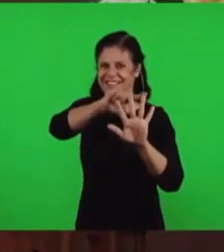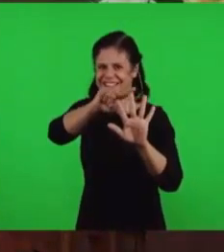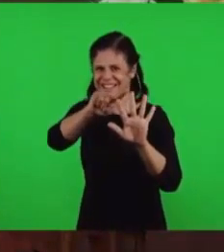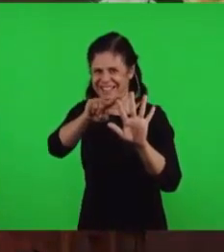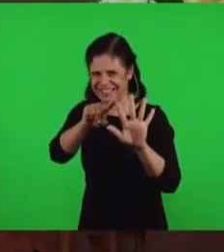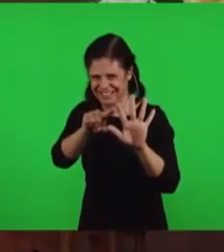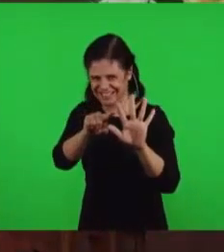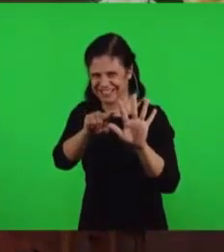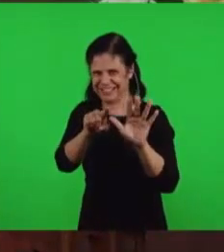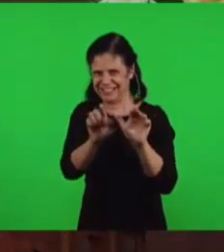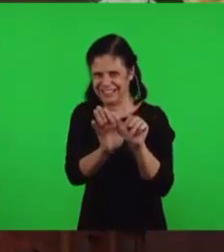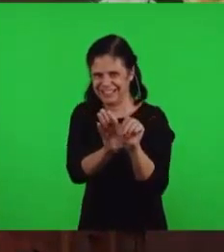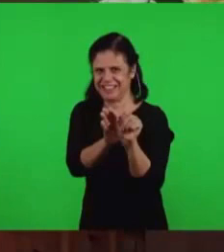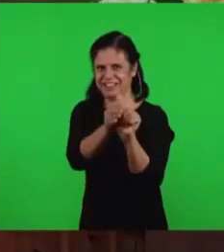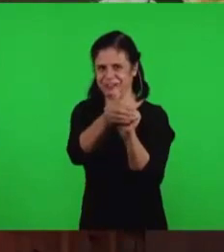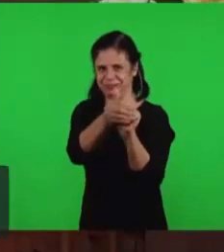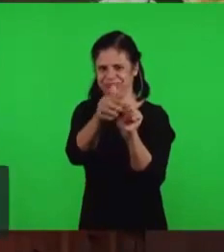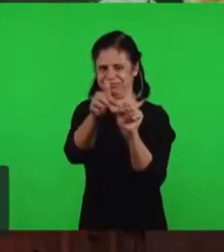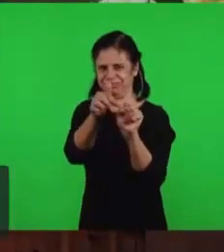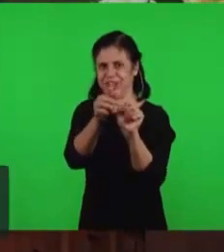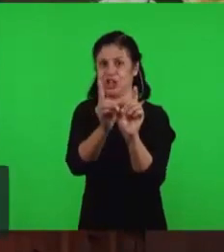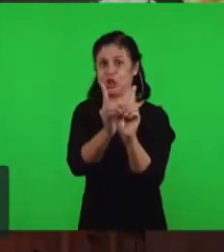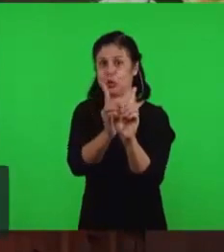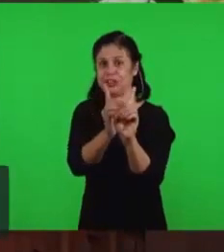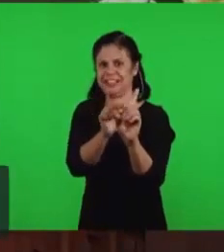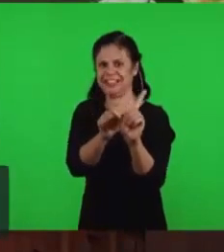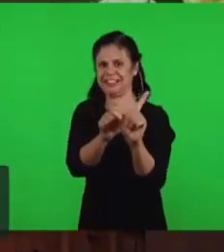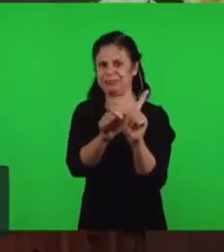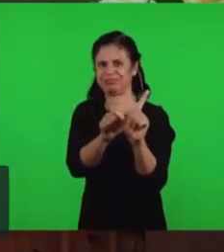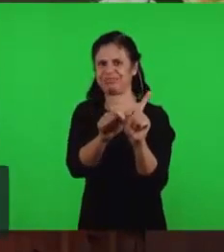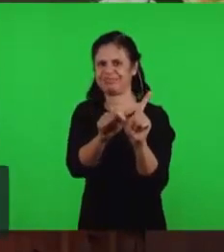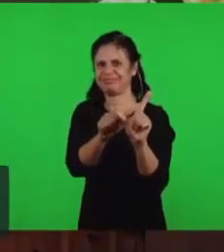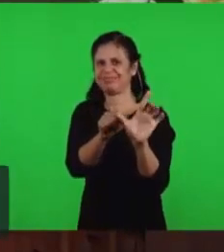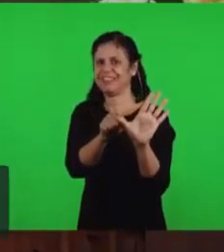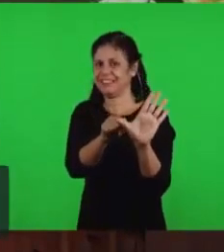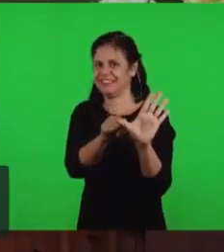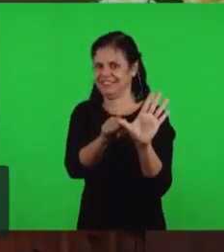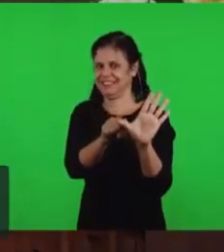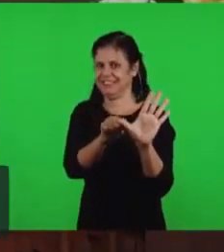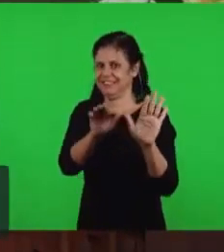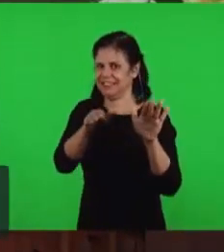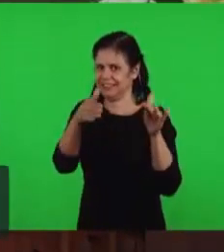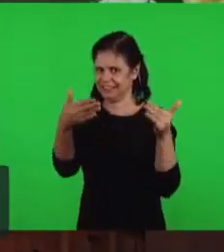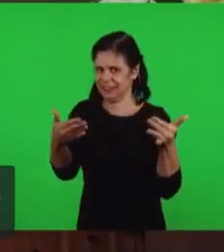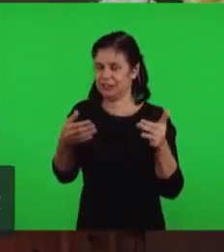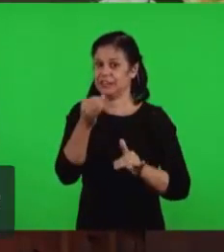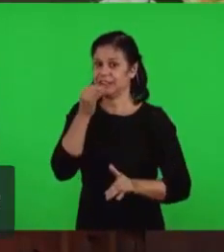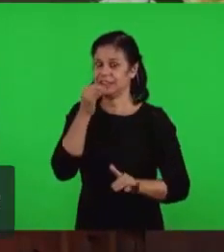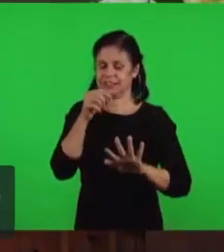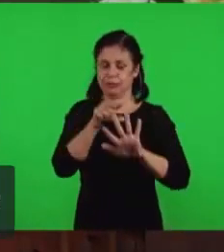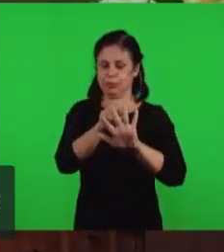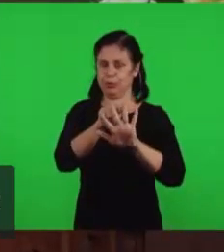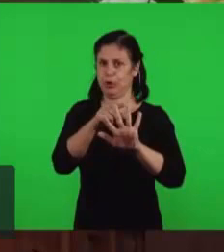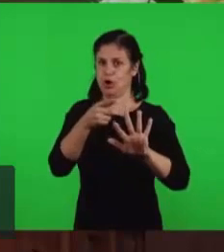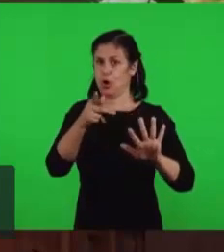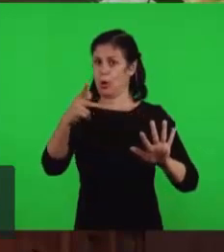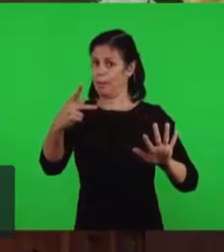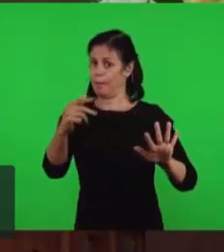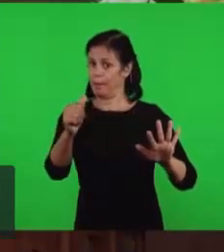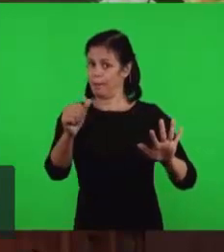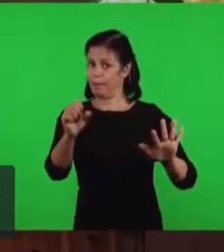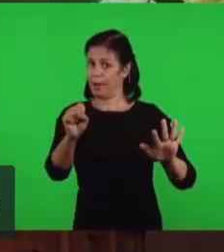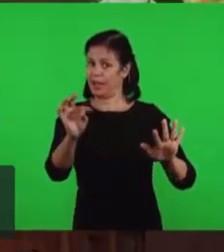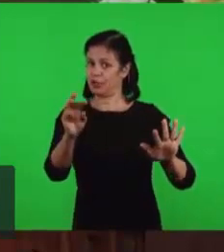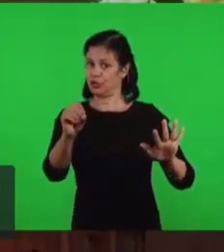ele não pode deixar de fazer isso ele orienta o rebate olha domingo é escola